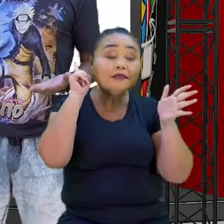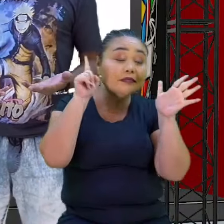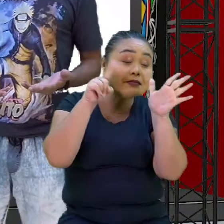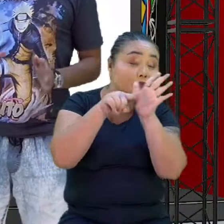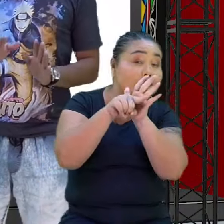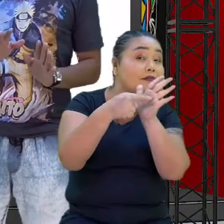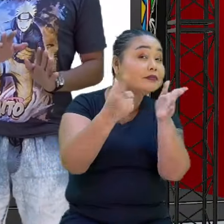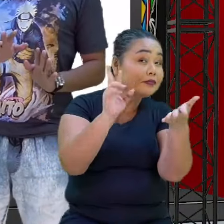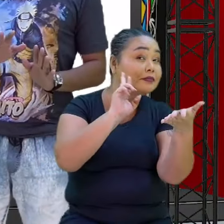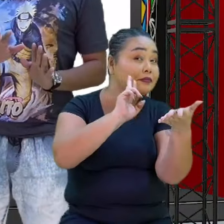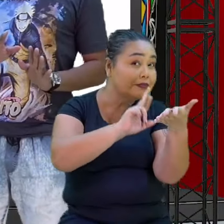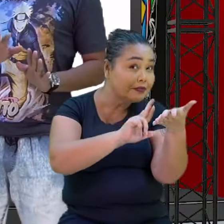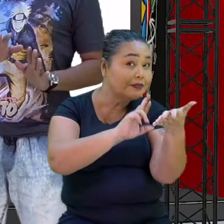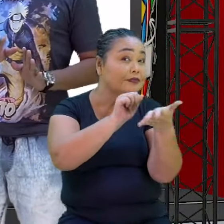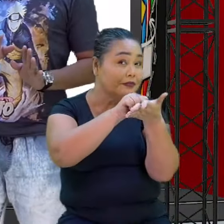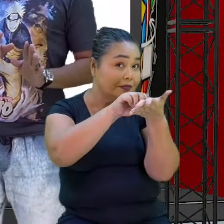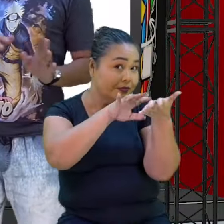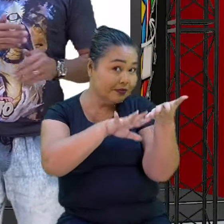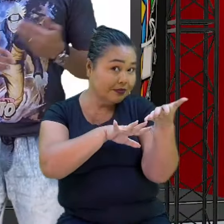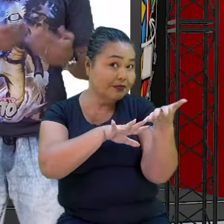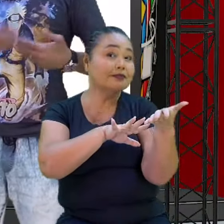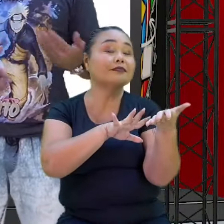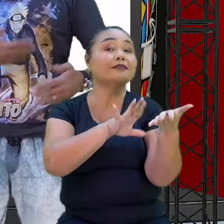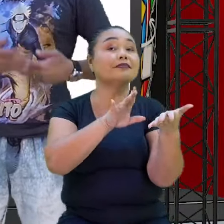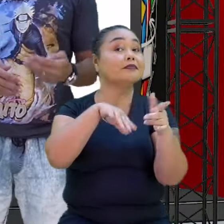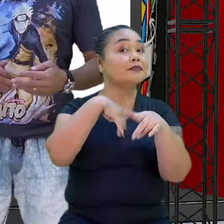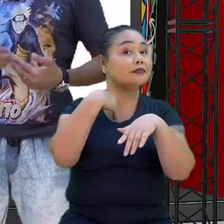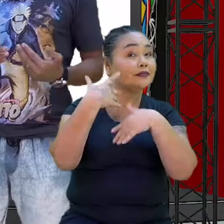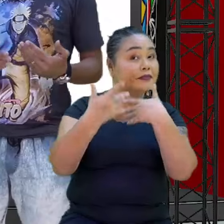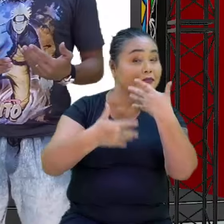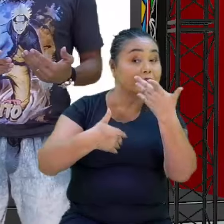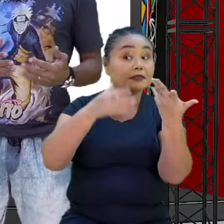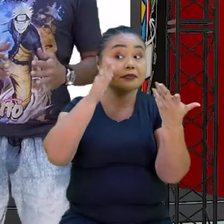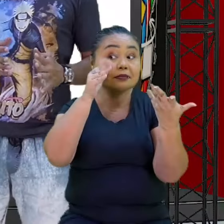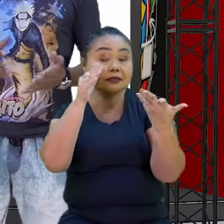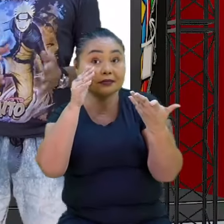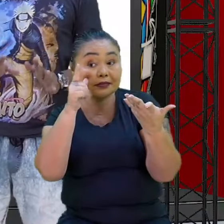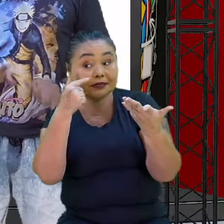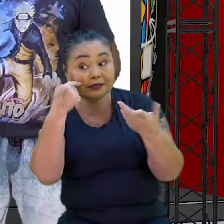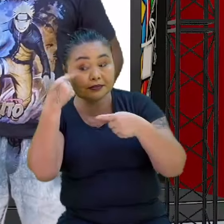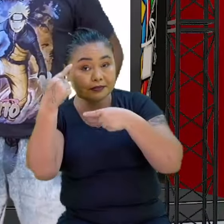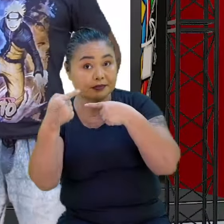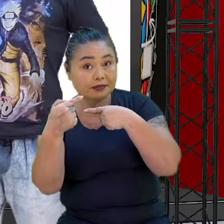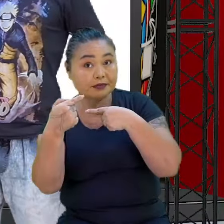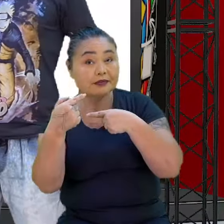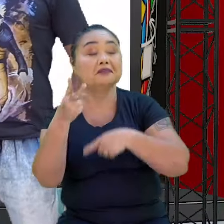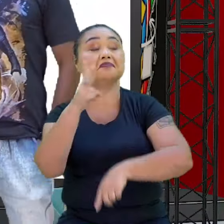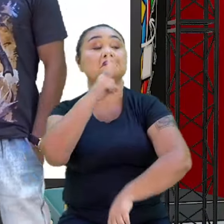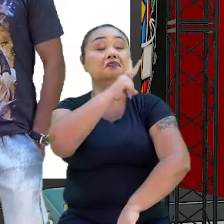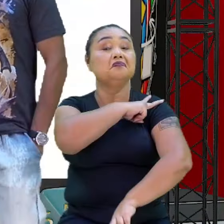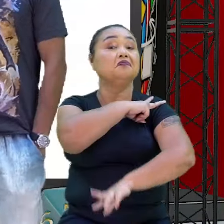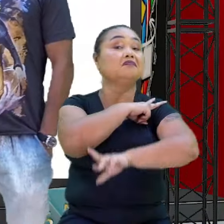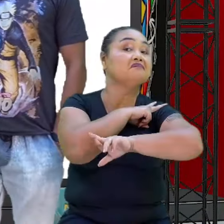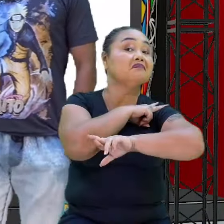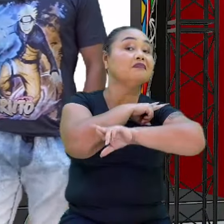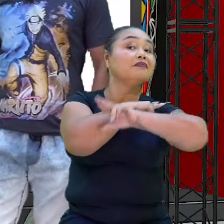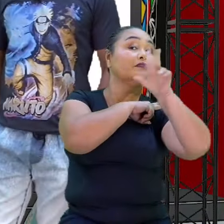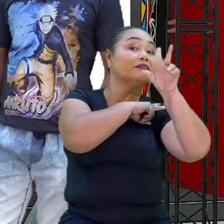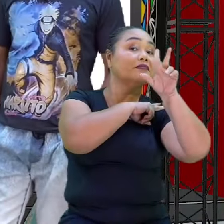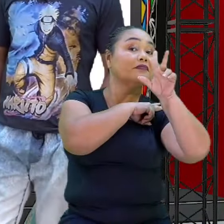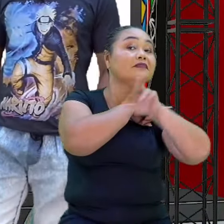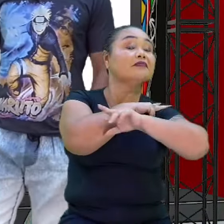Enem não os que já foram ali curiosos foram olhar mas o segundo ano é diferente tá no